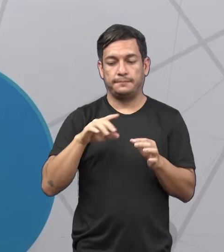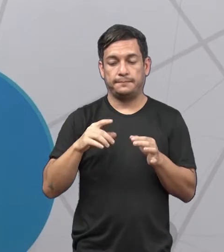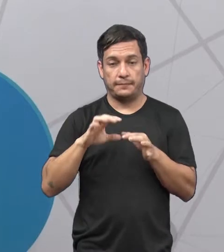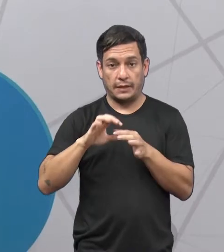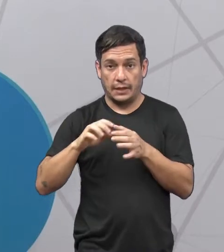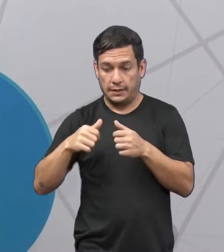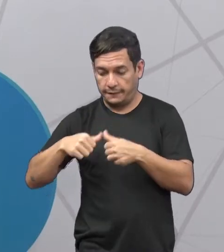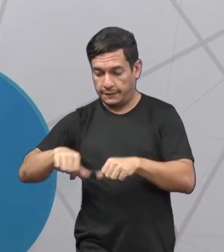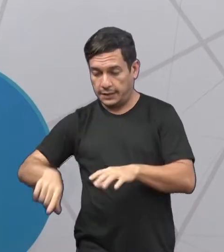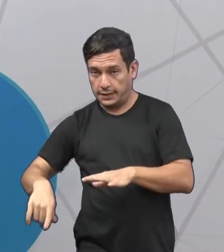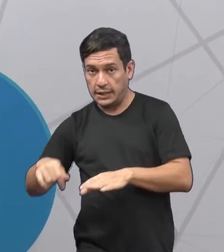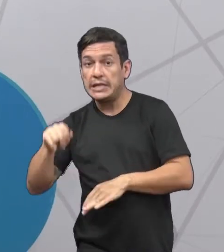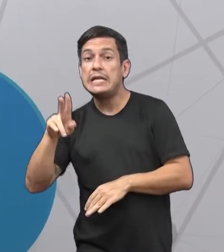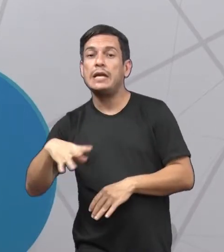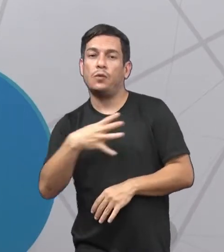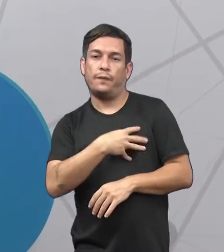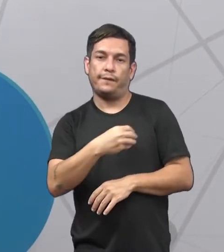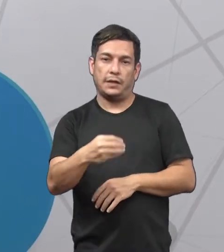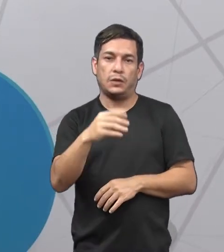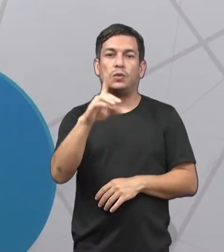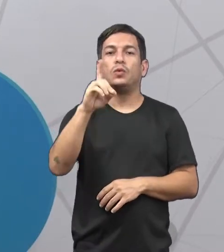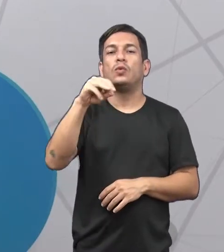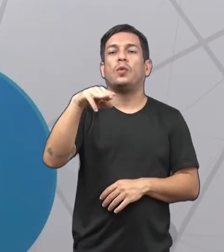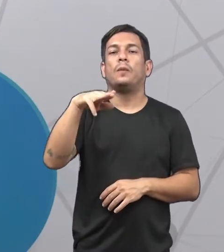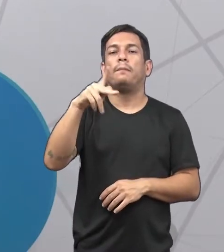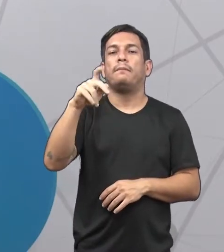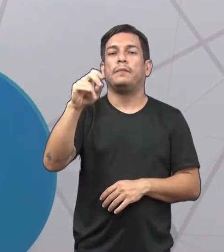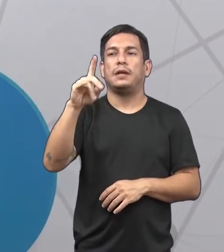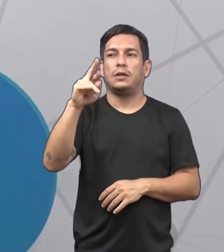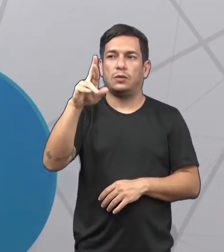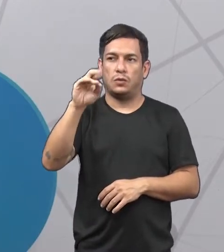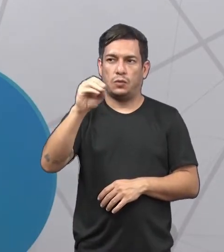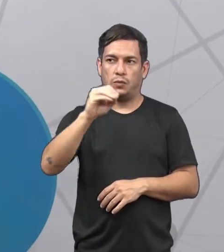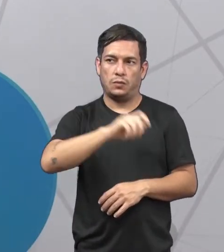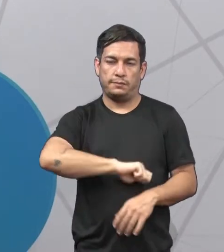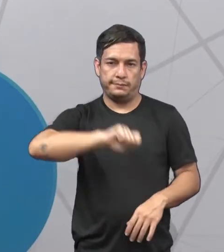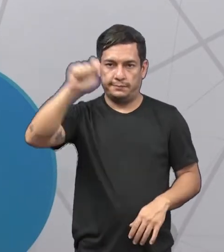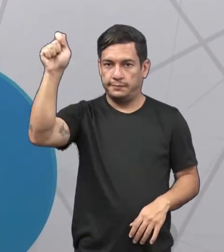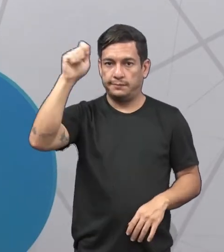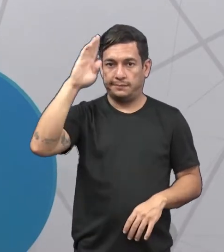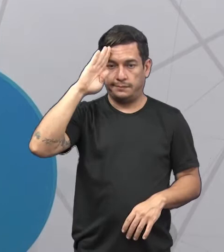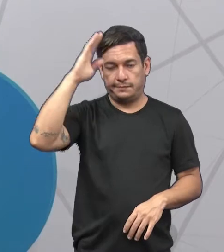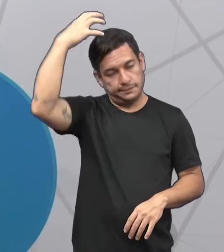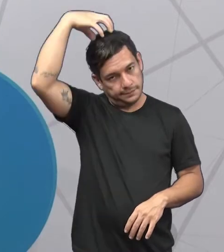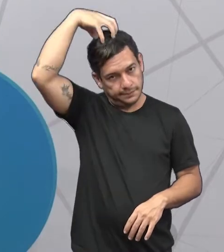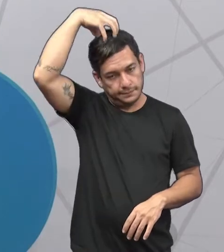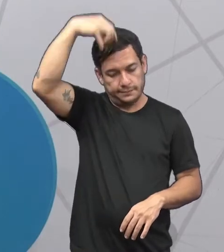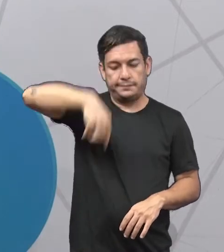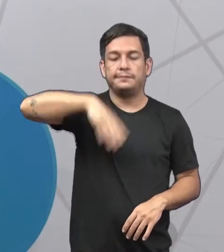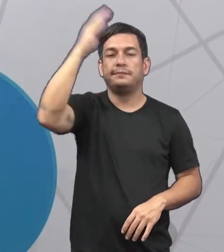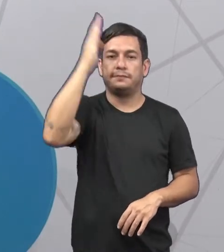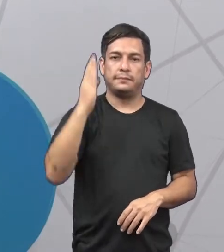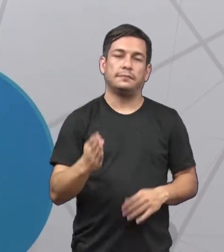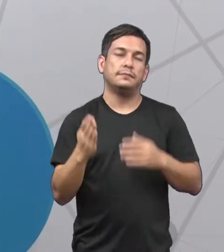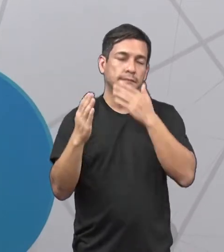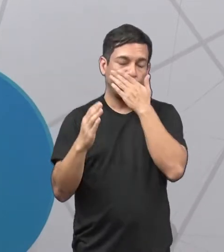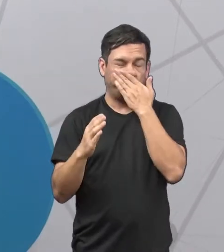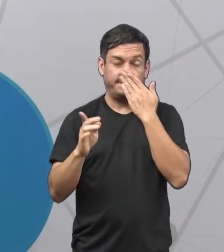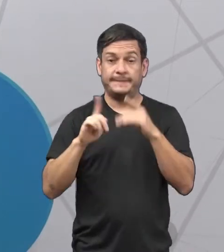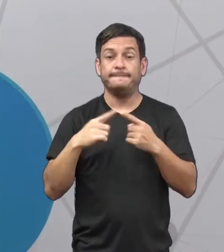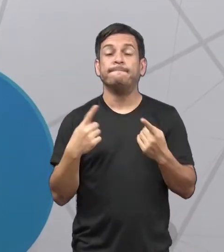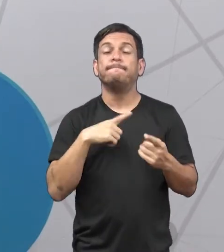aqui no Brasil, né, Dom Pedro, né, que vai assumir como príncipe regente aqui no Brasil. Só que